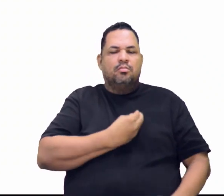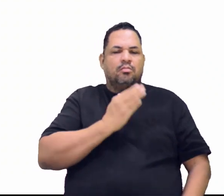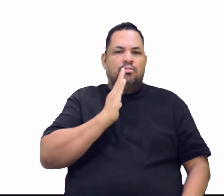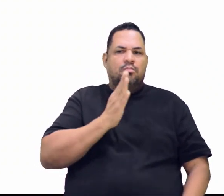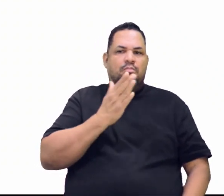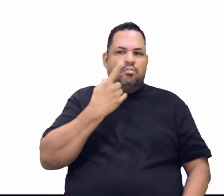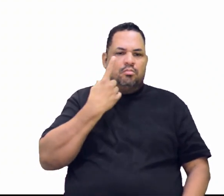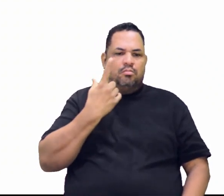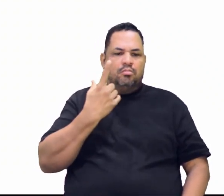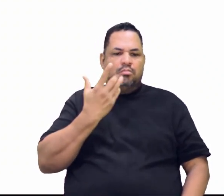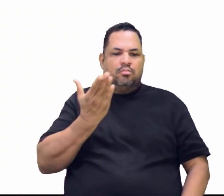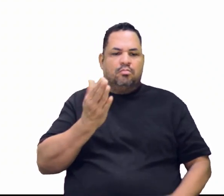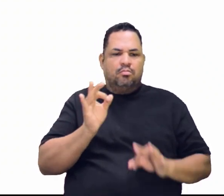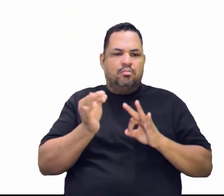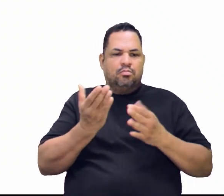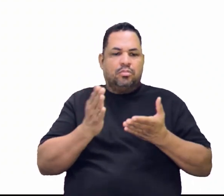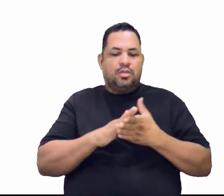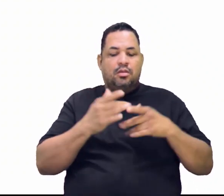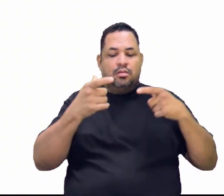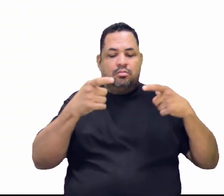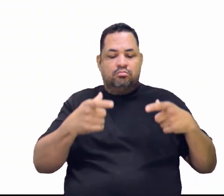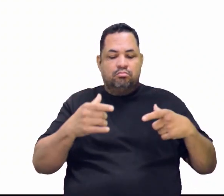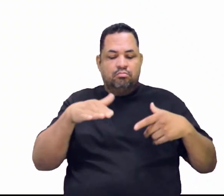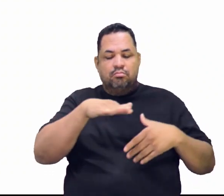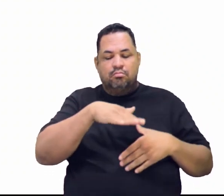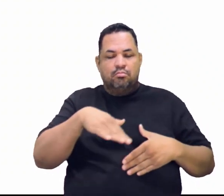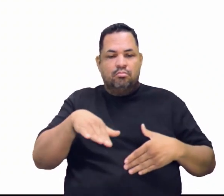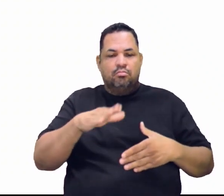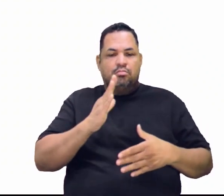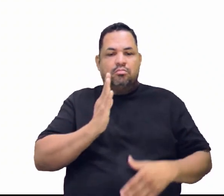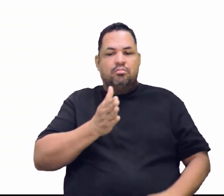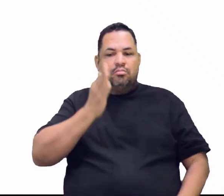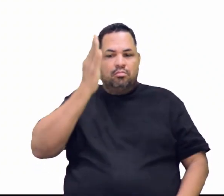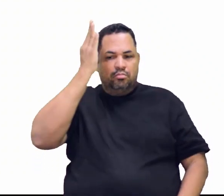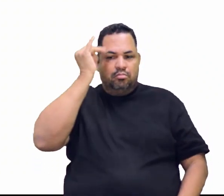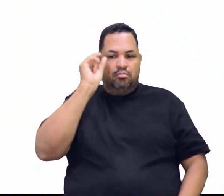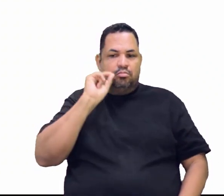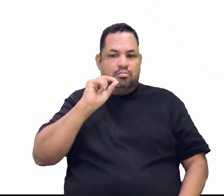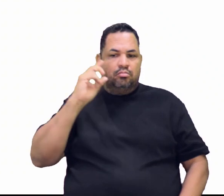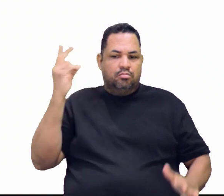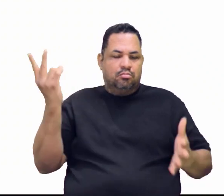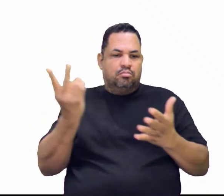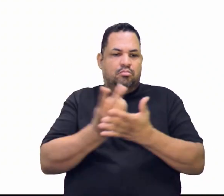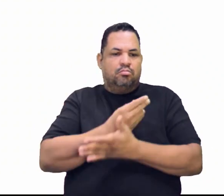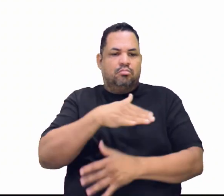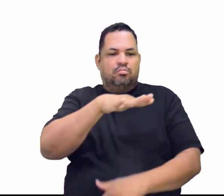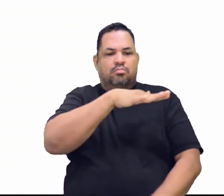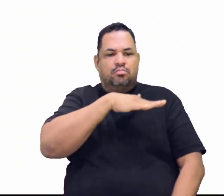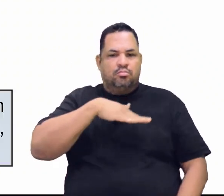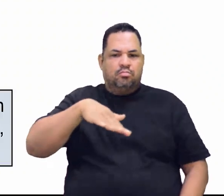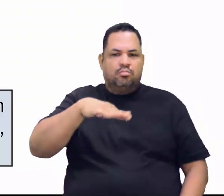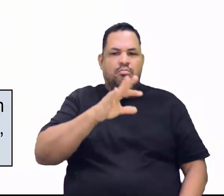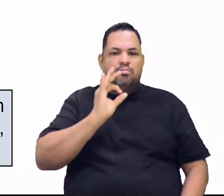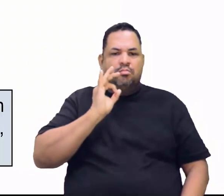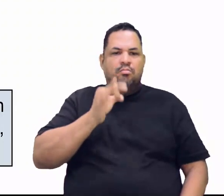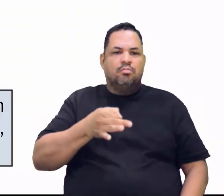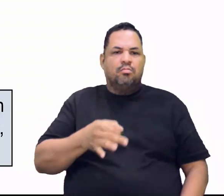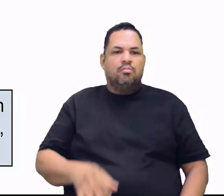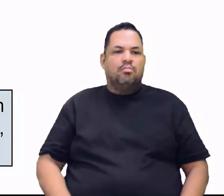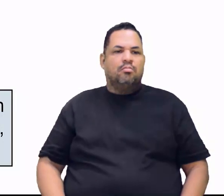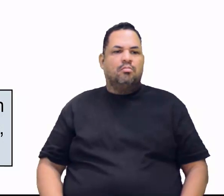convivência. Ele estava em loco, então ele sabia o que estava acontecendo ali,